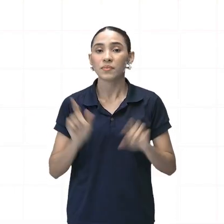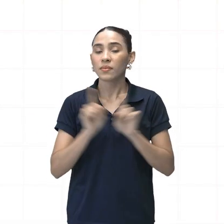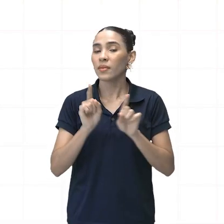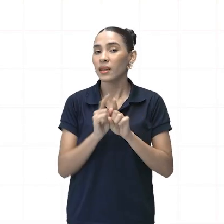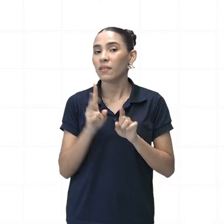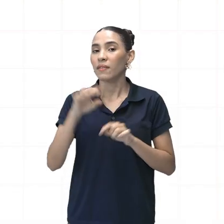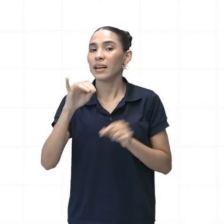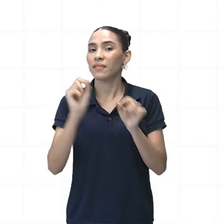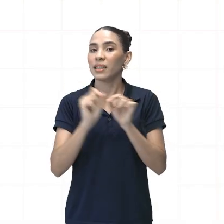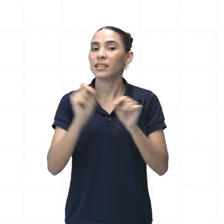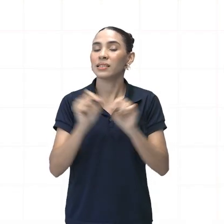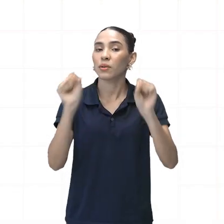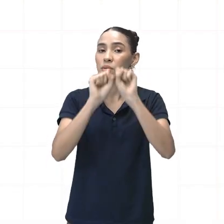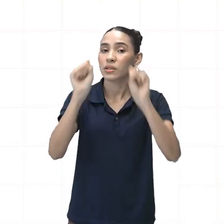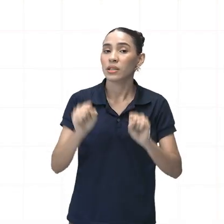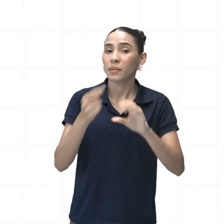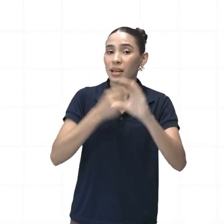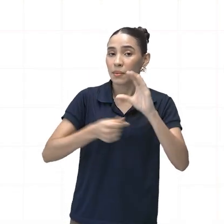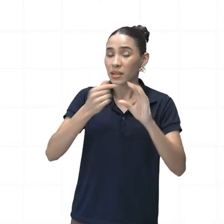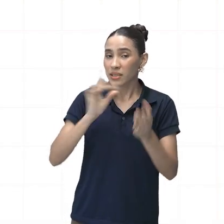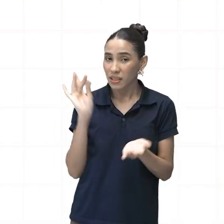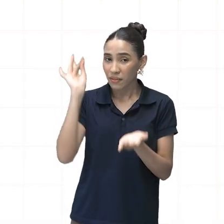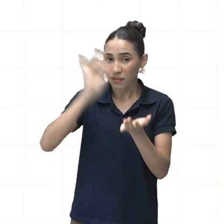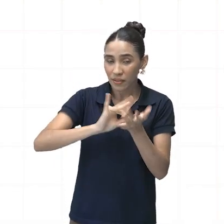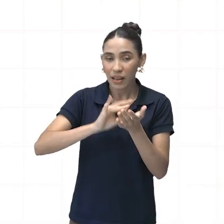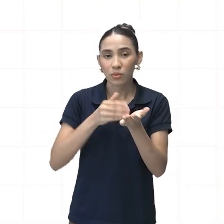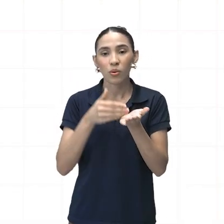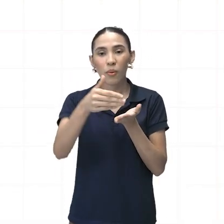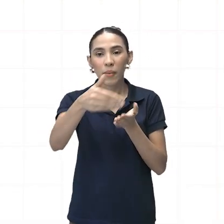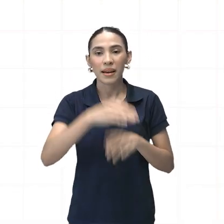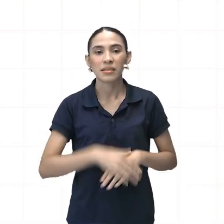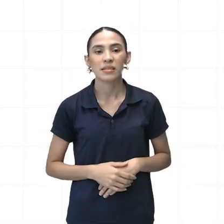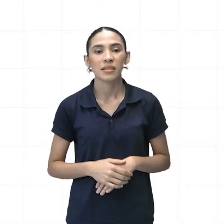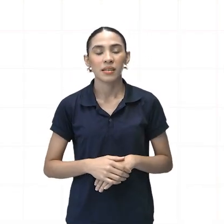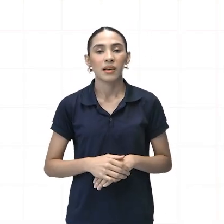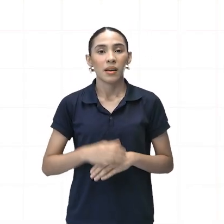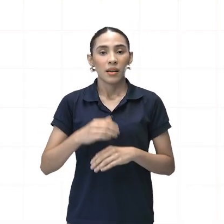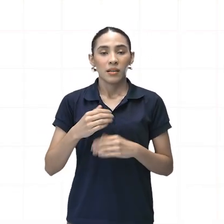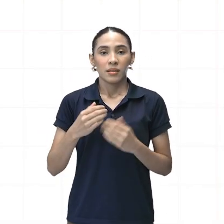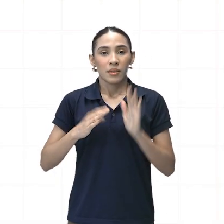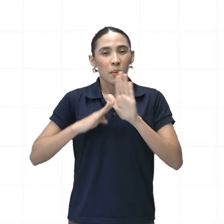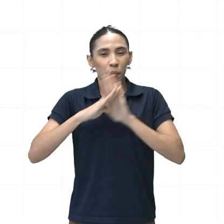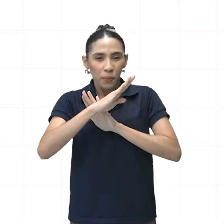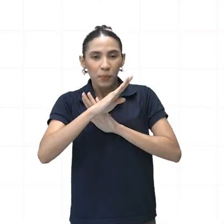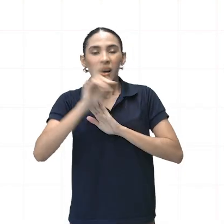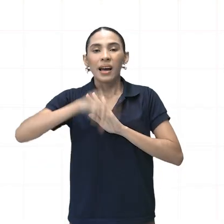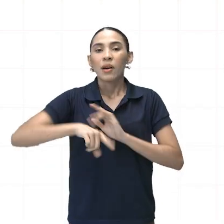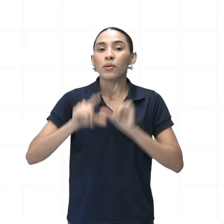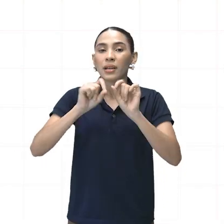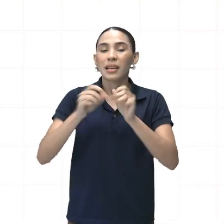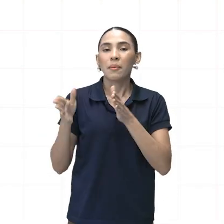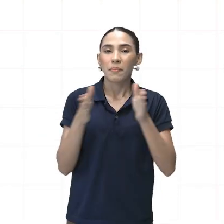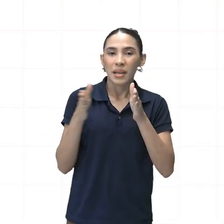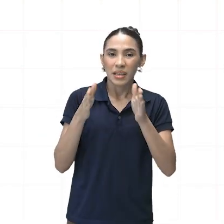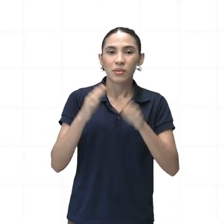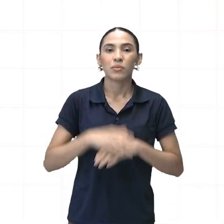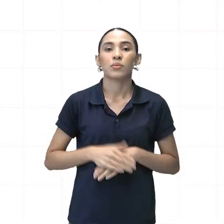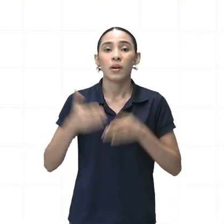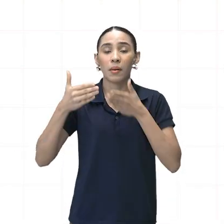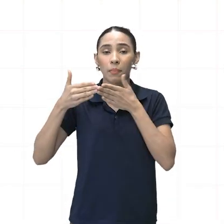vai fazer com que o sistema capitalista realmente inicie esse ápice, vai ser principalmente ali no período das